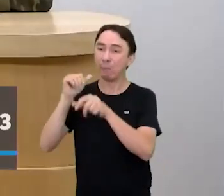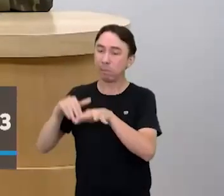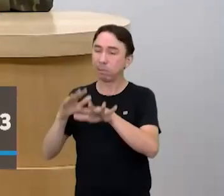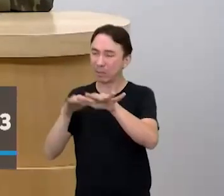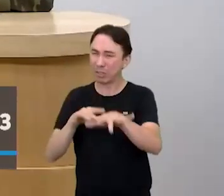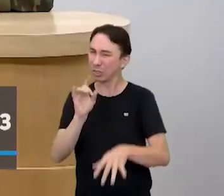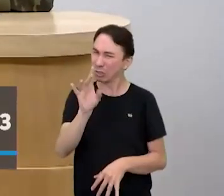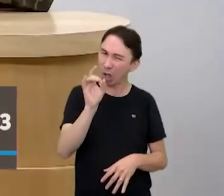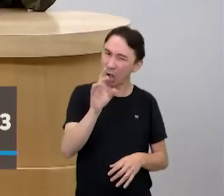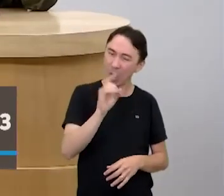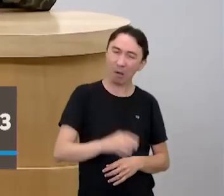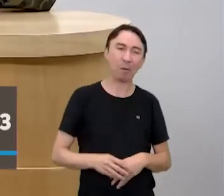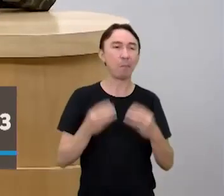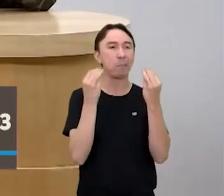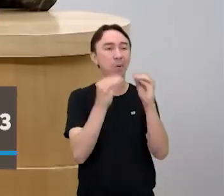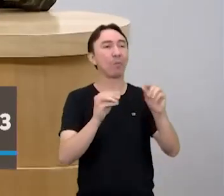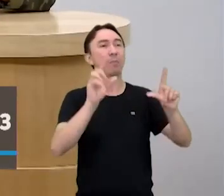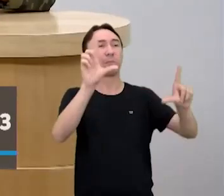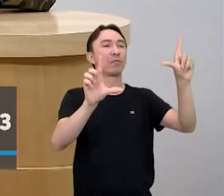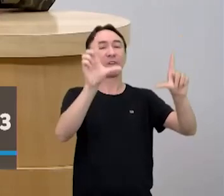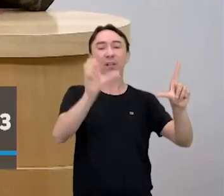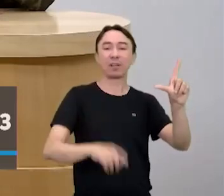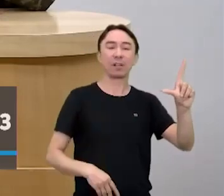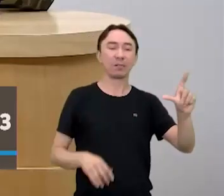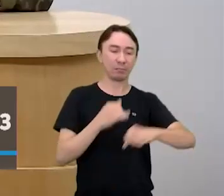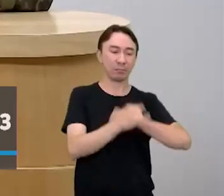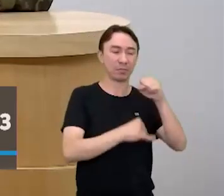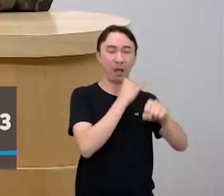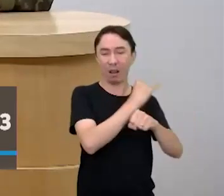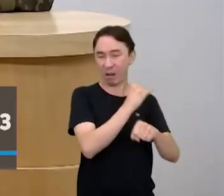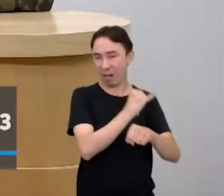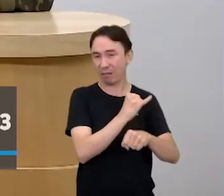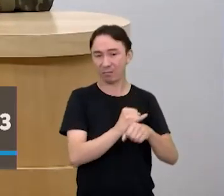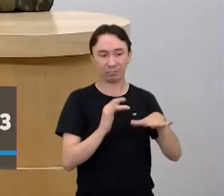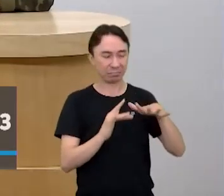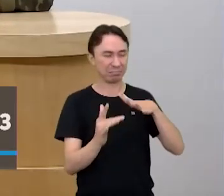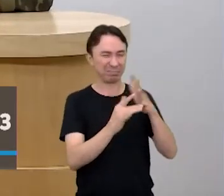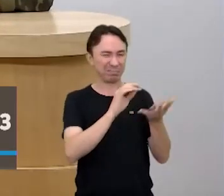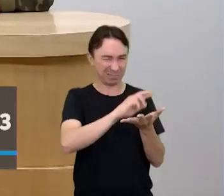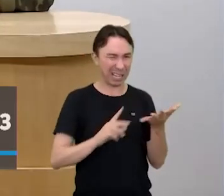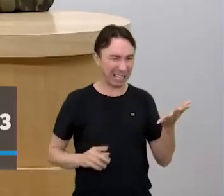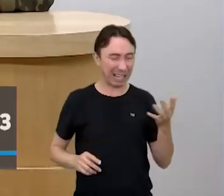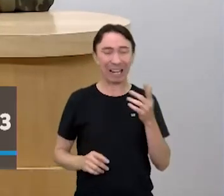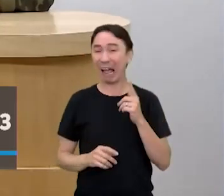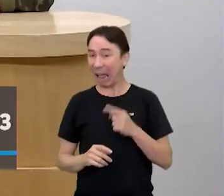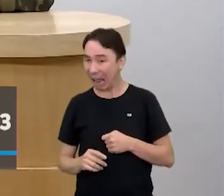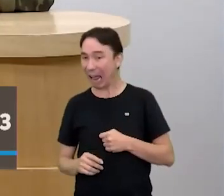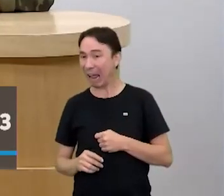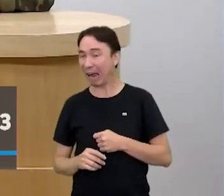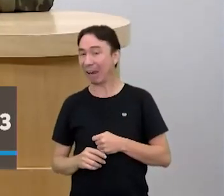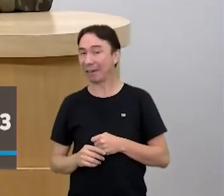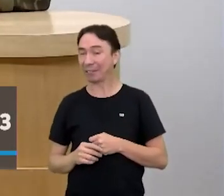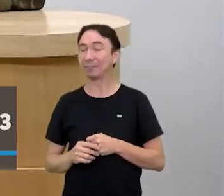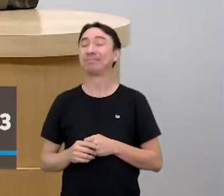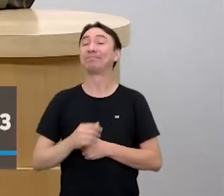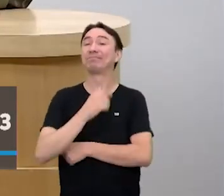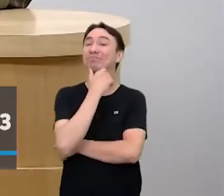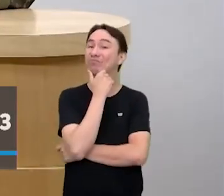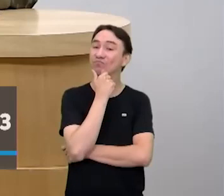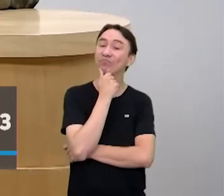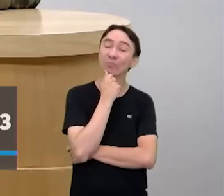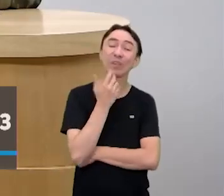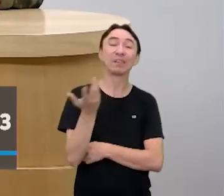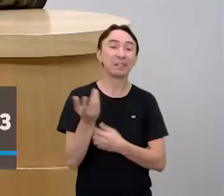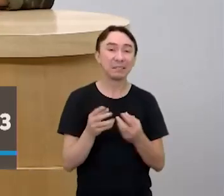É exatamente sobre isso. Ou seja... É o que está saindo na mídia, mas vai para além disso. Não só ver se tem... Como está sendo